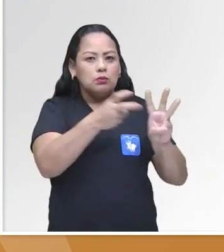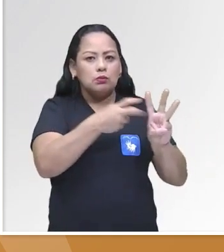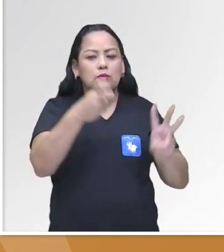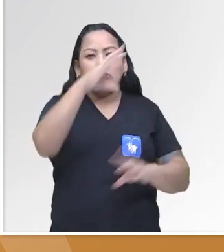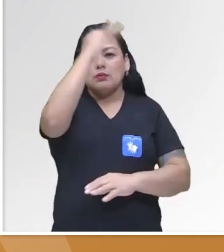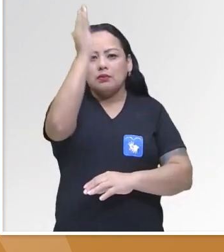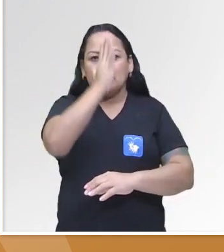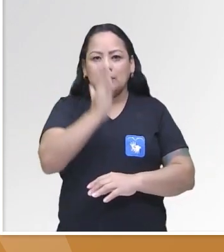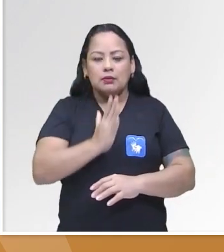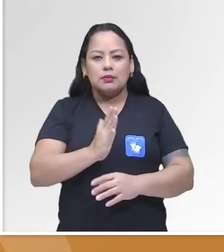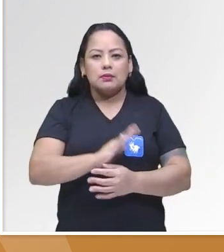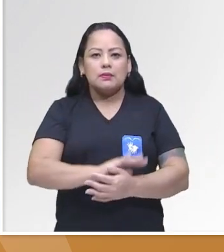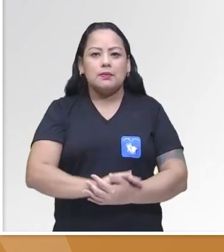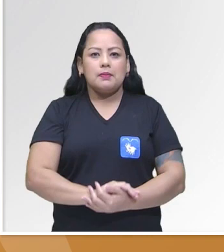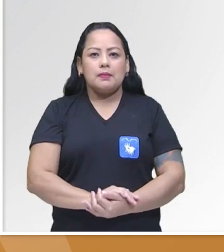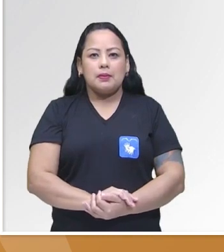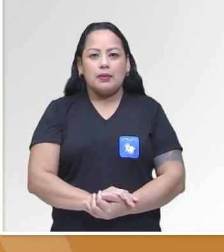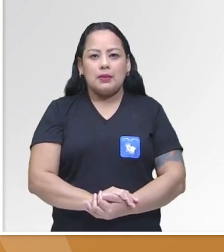brasileiros.